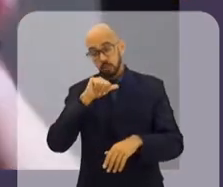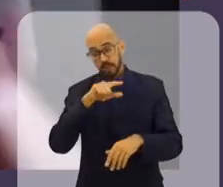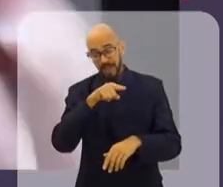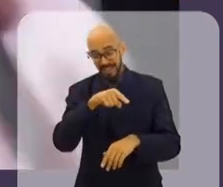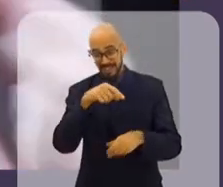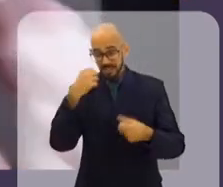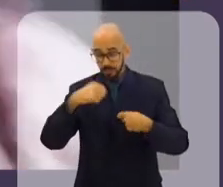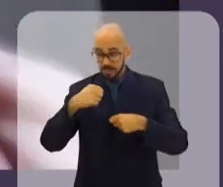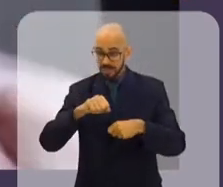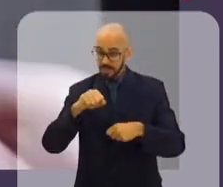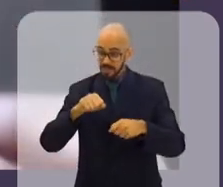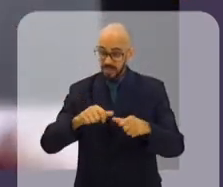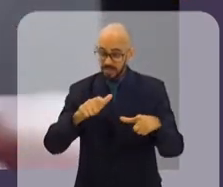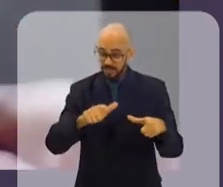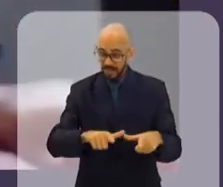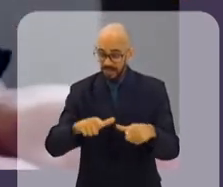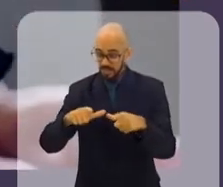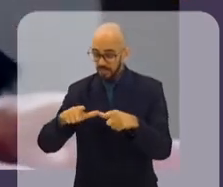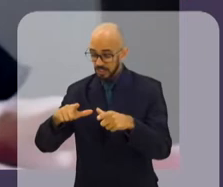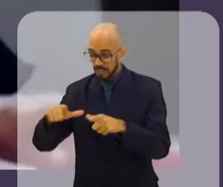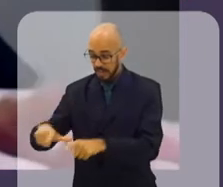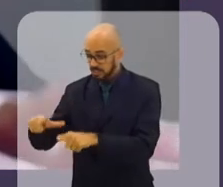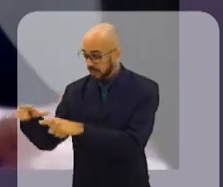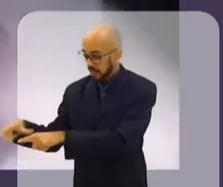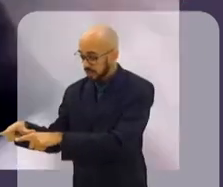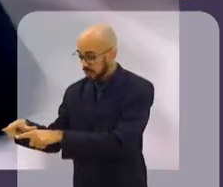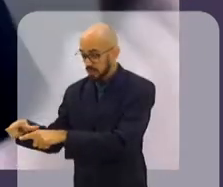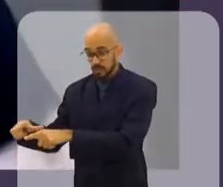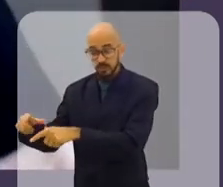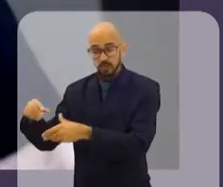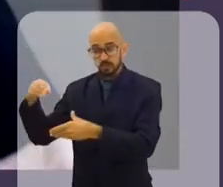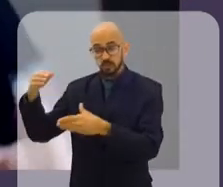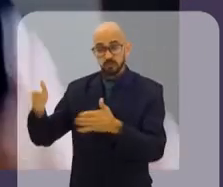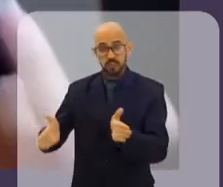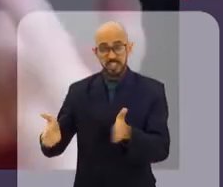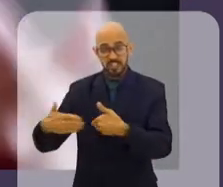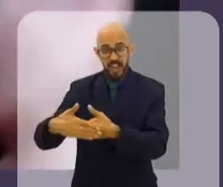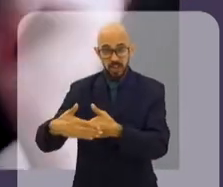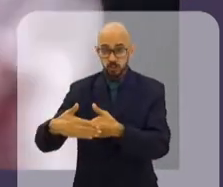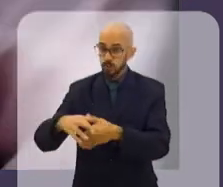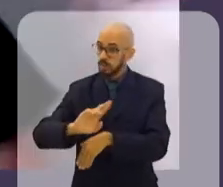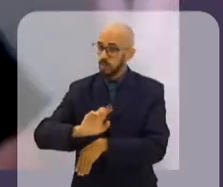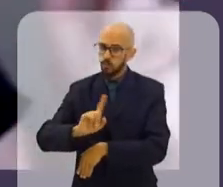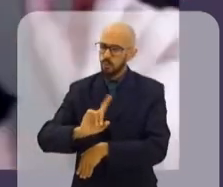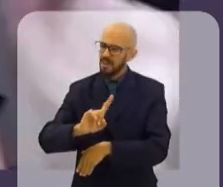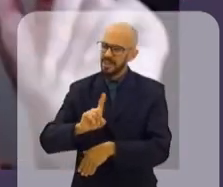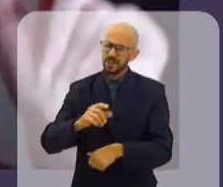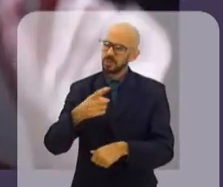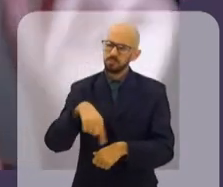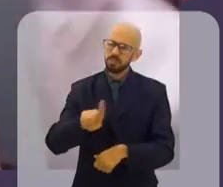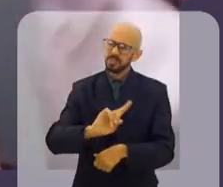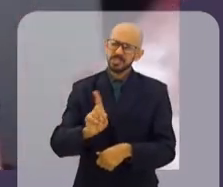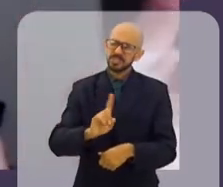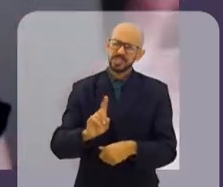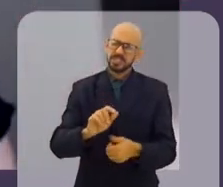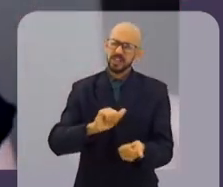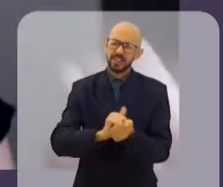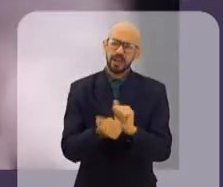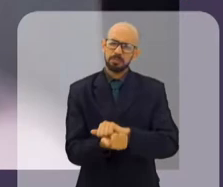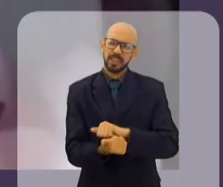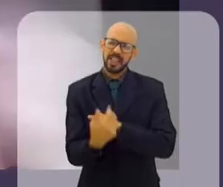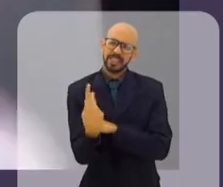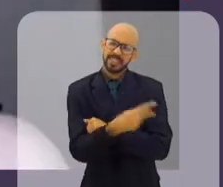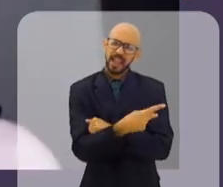esses núcleos têm que estar dentro das caixinhas, e aí você também pensa em mudar as metodologias, né, é isso, eu não preciso encaixar a Maria Firmina dos Reis dentro da